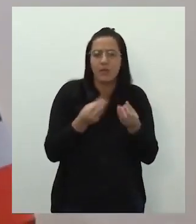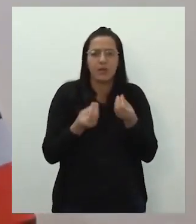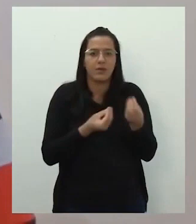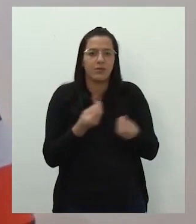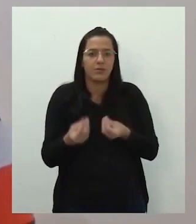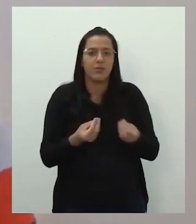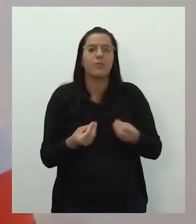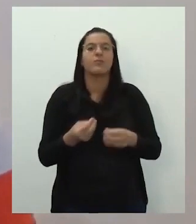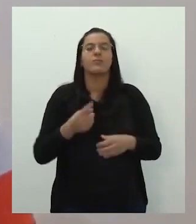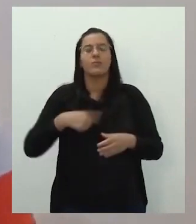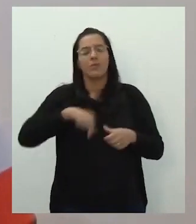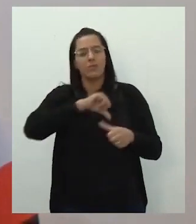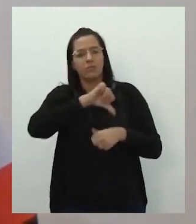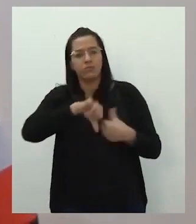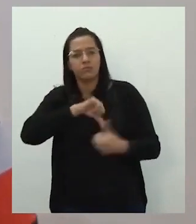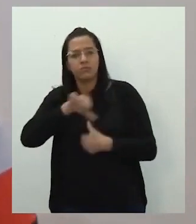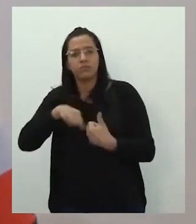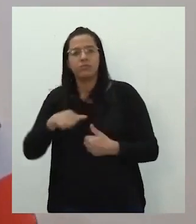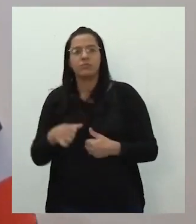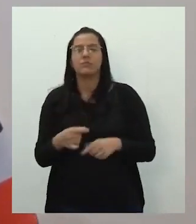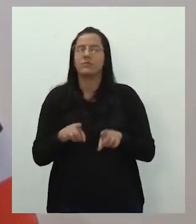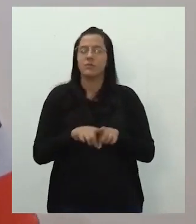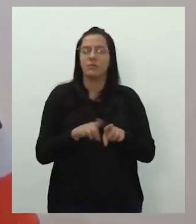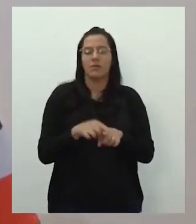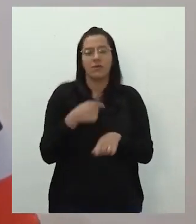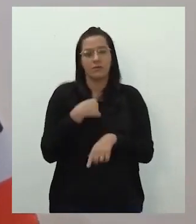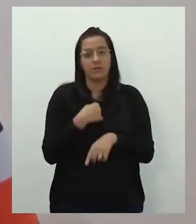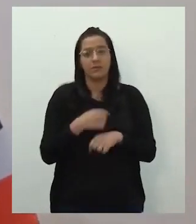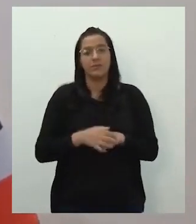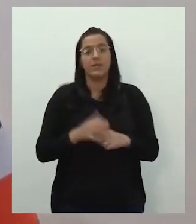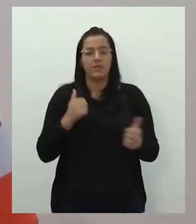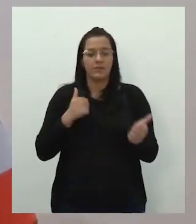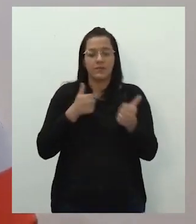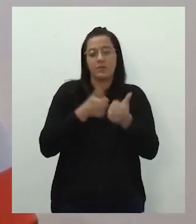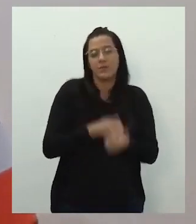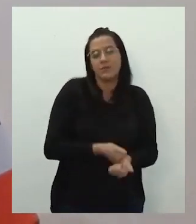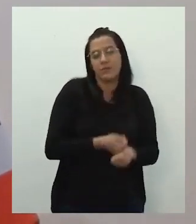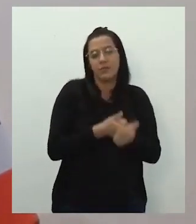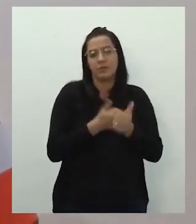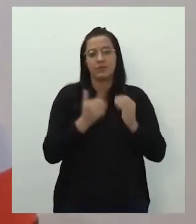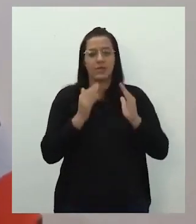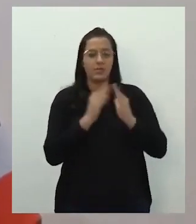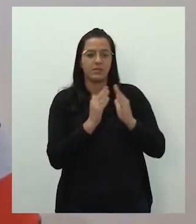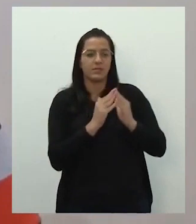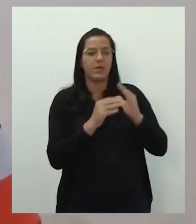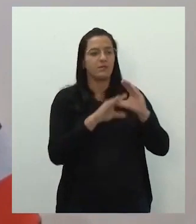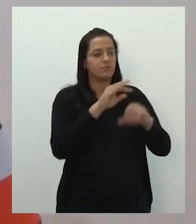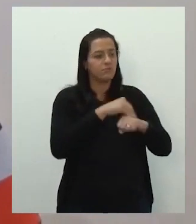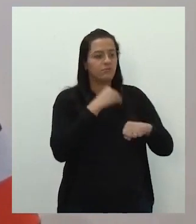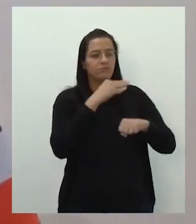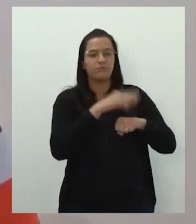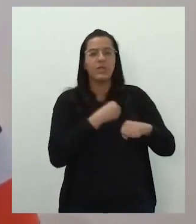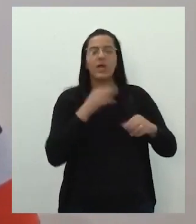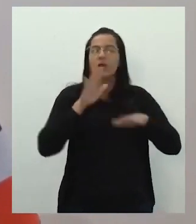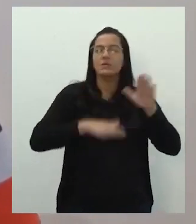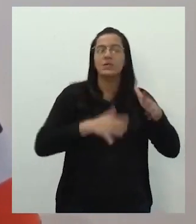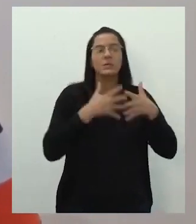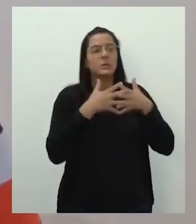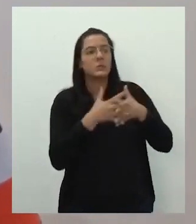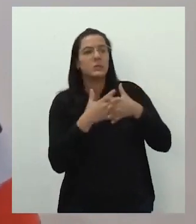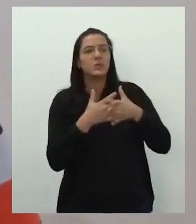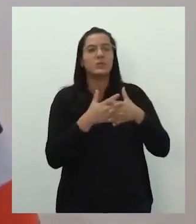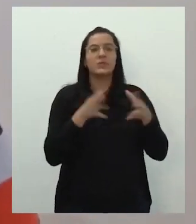a disciplina e até mudam em relação a mim. Se tornam mais próximos, vêm dar opiniões e tirar dúvidas sobre os resultados